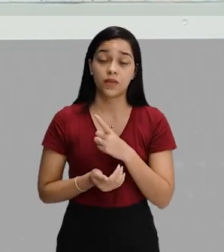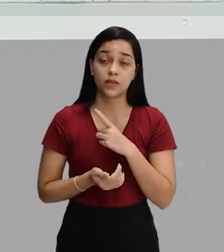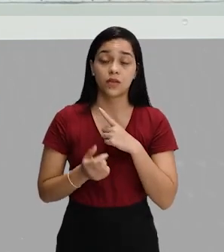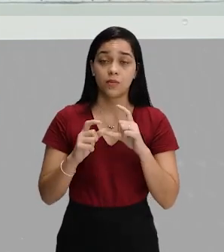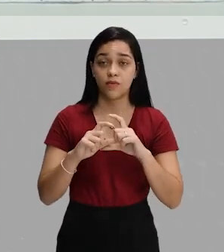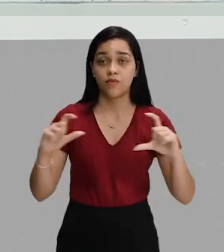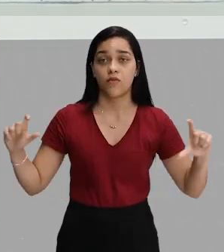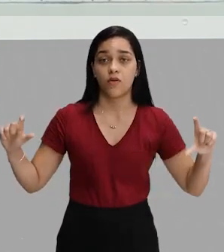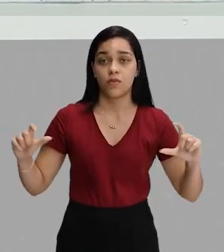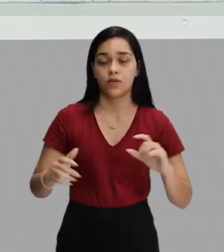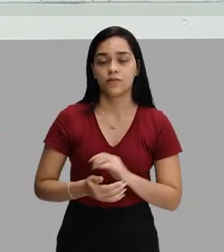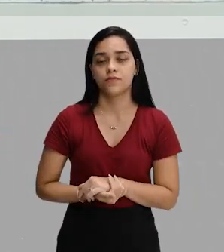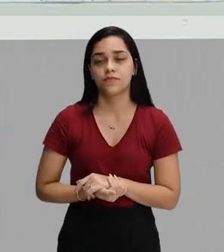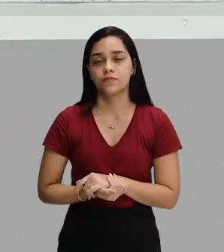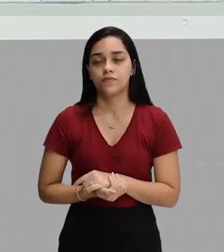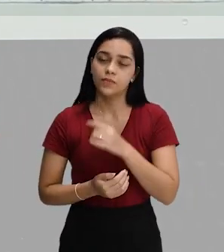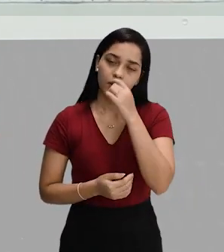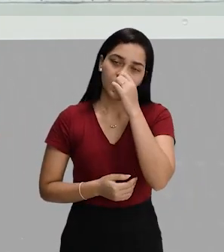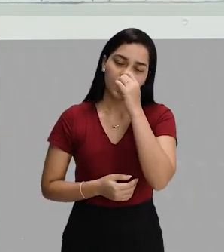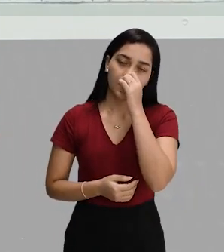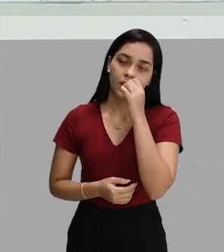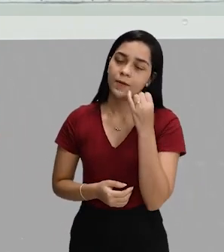fórmula. Ah, Thiago, se eu botar nesse